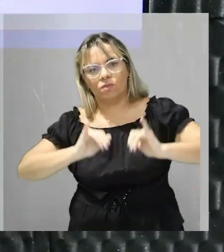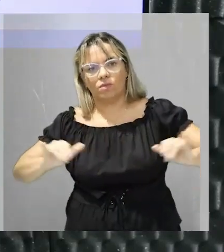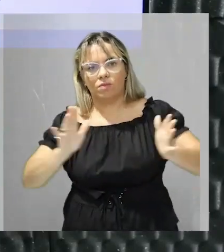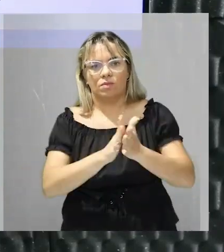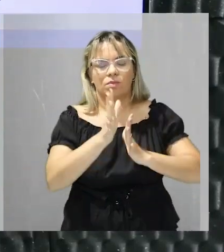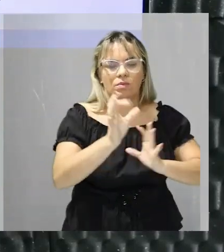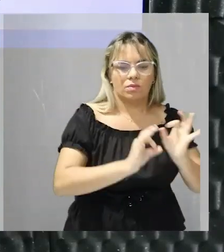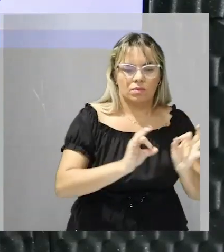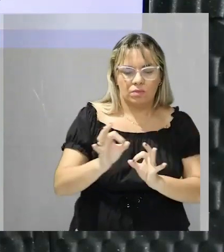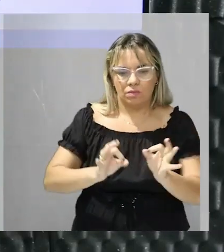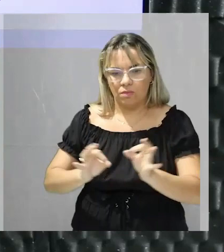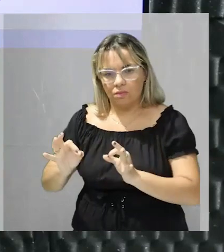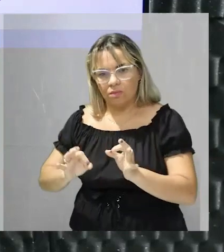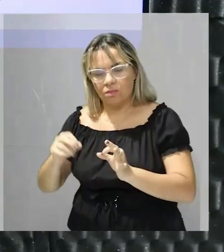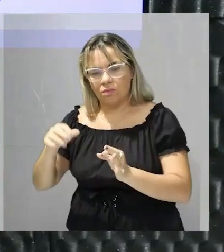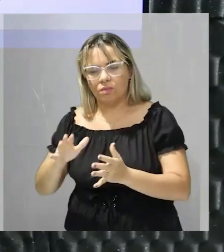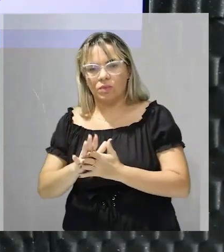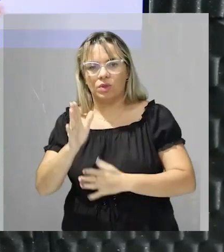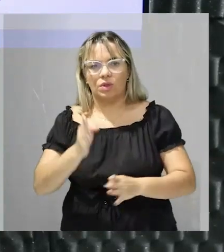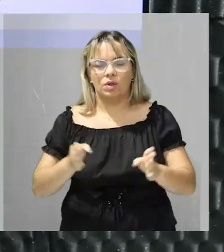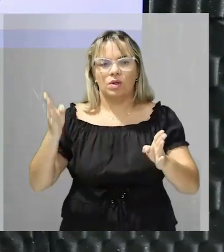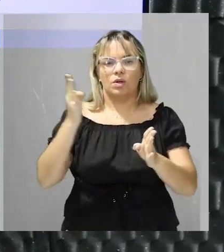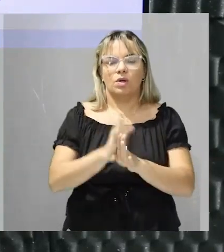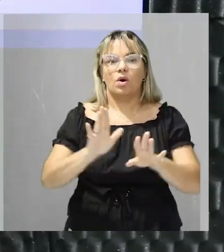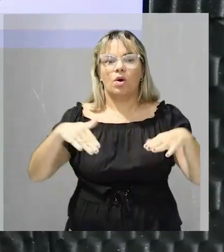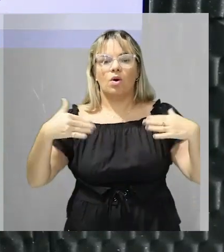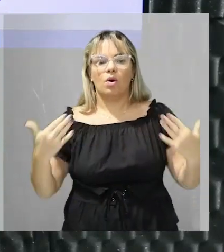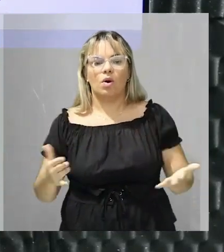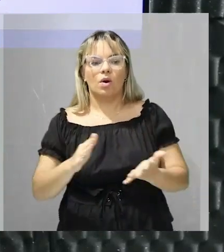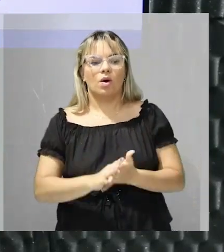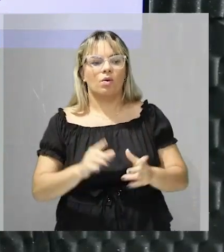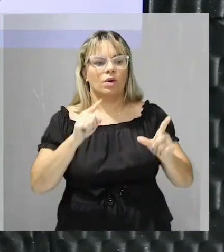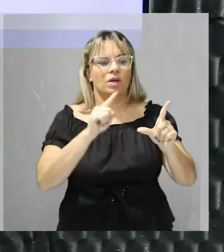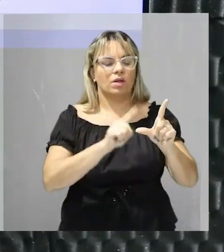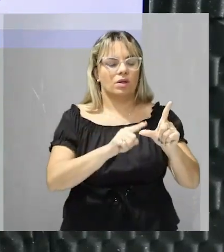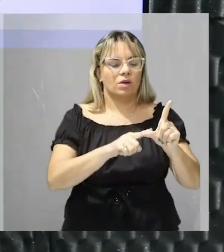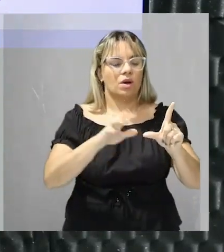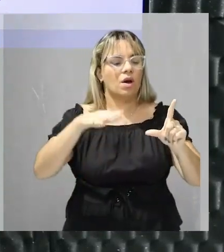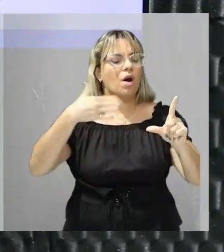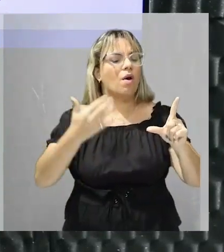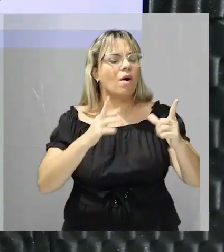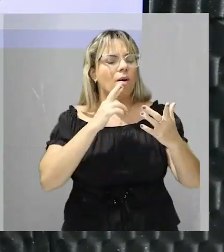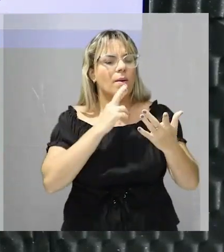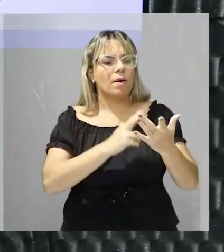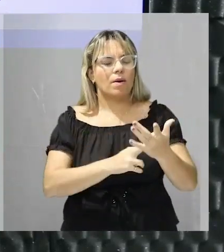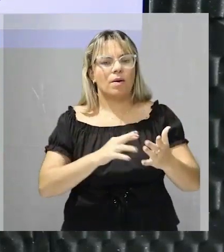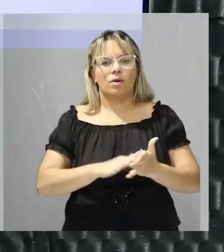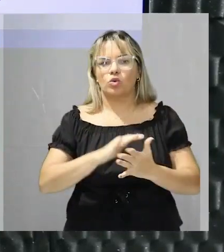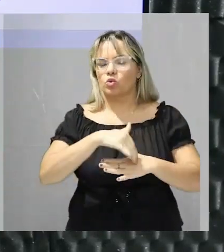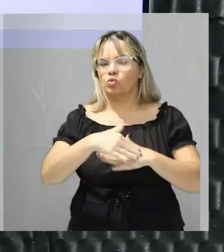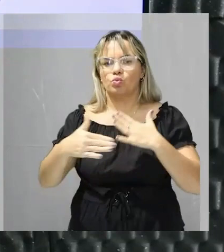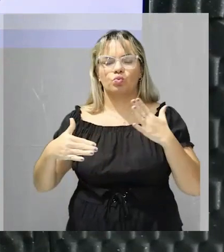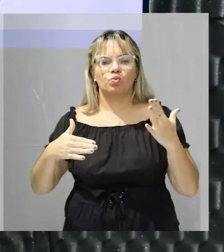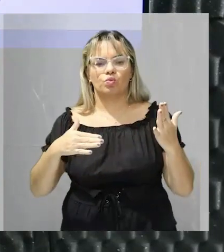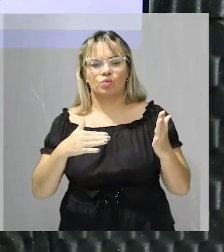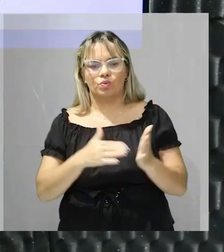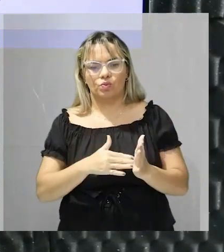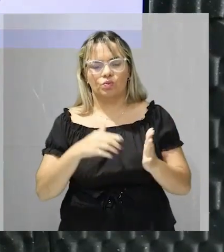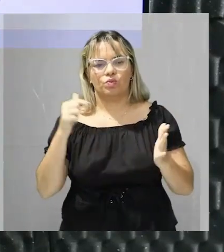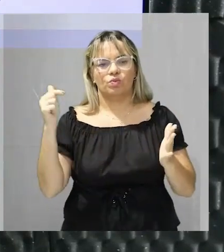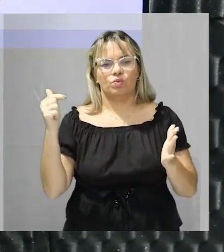organizarmos e então descobrimos qual dessas opções é a opção correta e tudo Claro passa